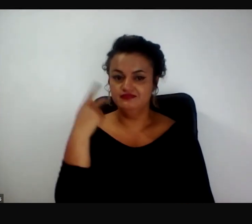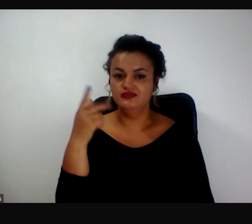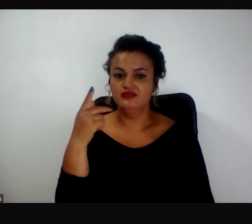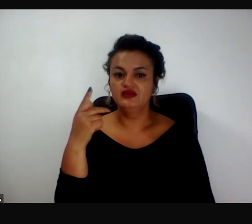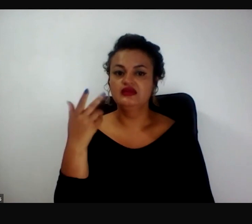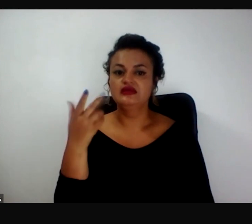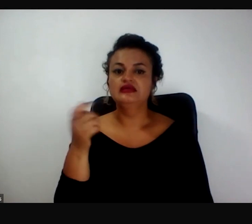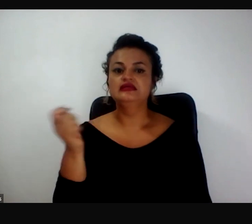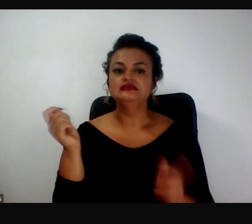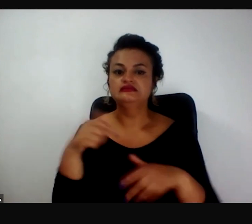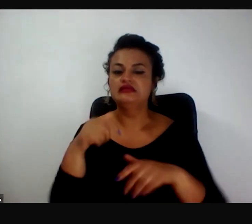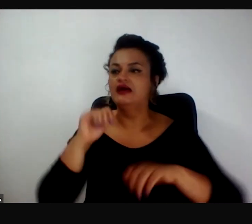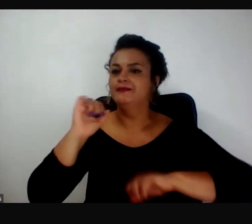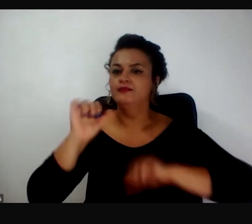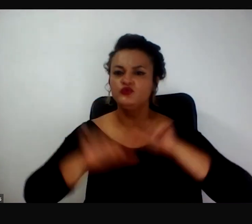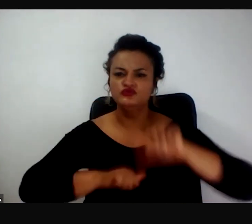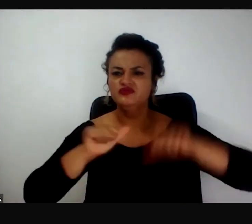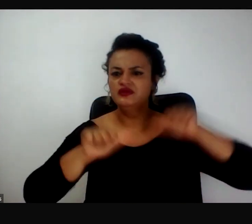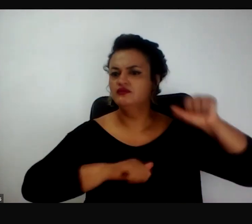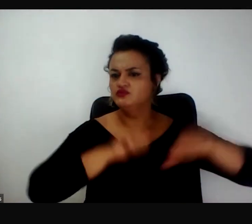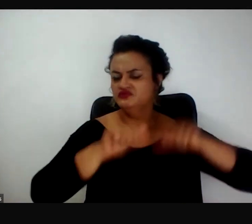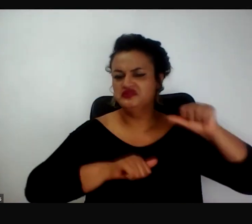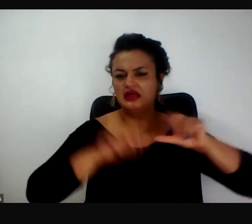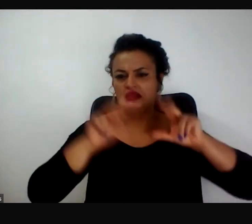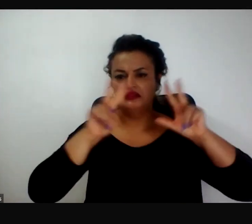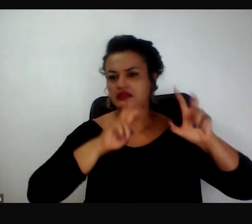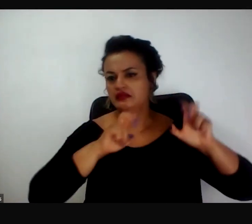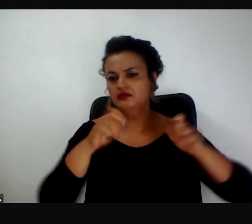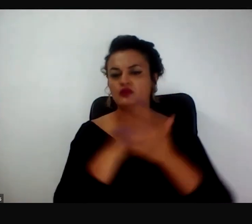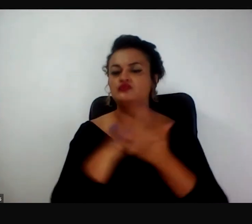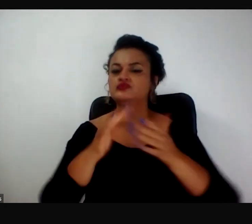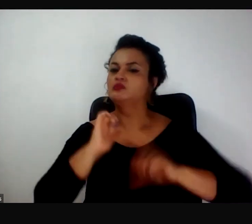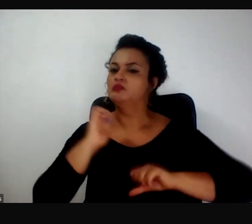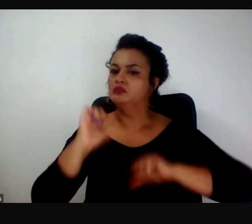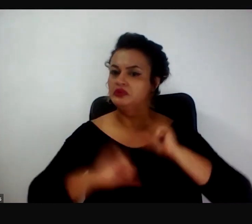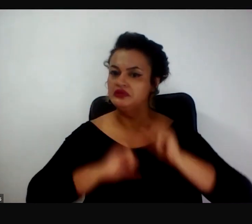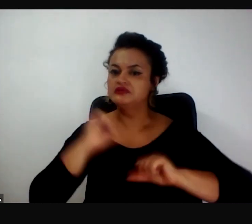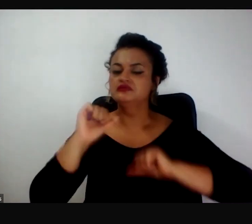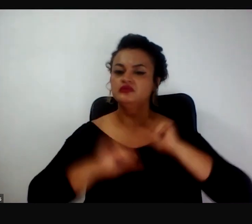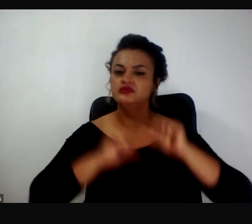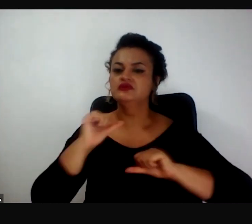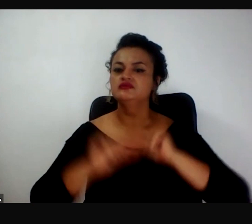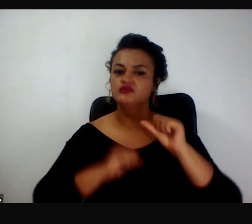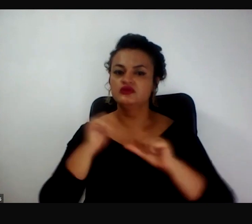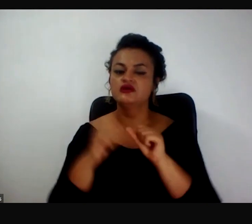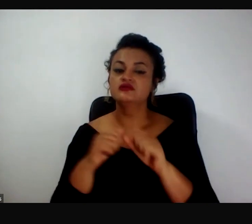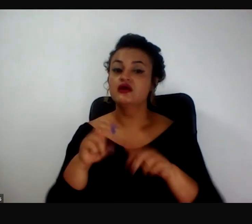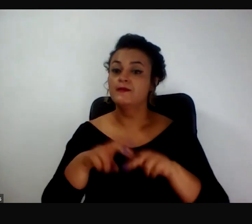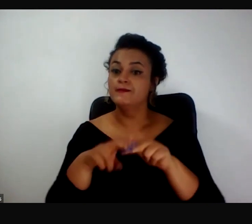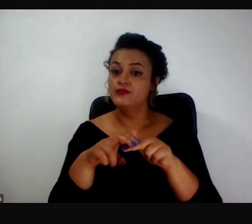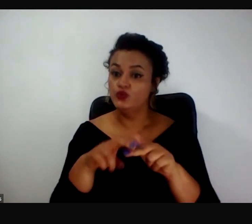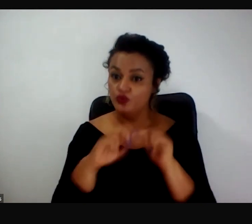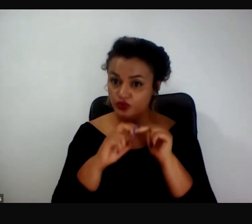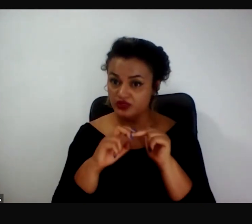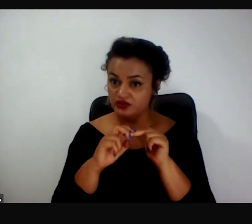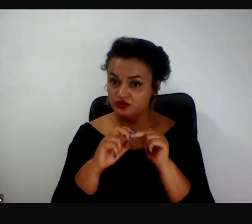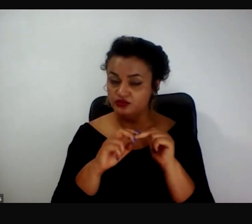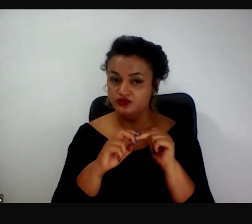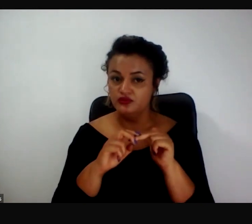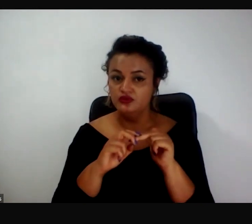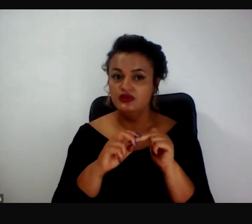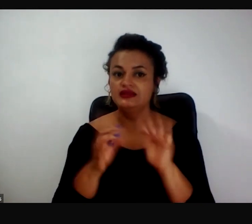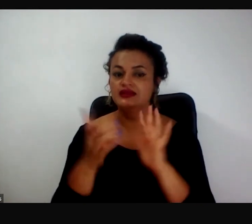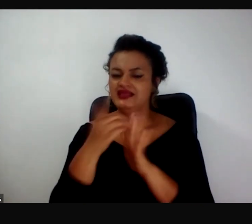pode modificar leis, algumas matérias que não podem ser reguladas por essa via, e também aqueles